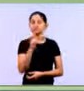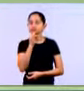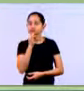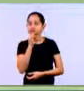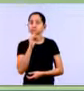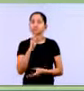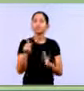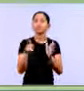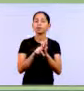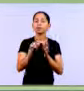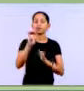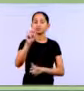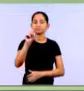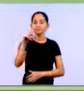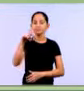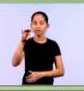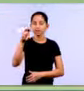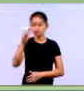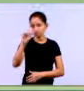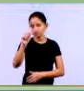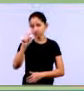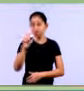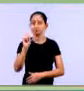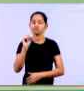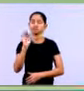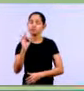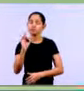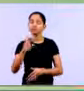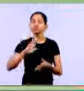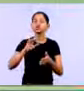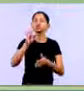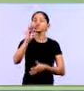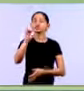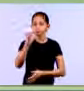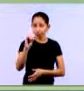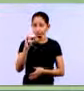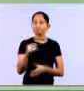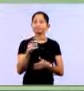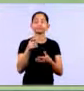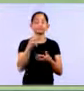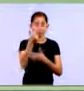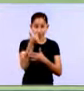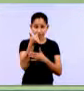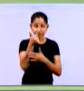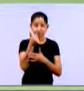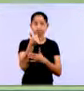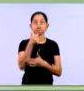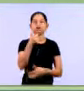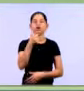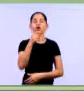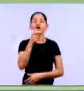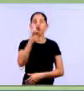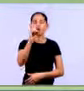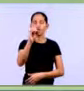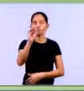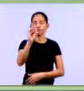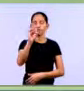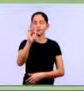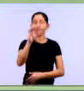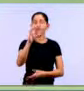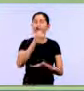as espécies de lançamento, professor Cristiano? Olha aí, professora. É a de ofício, artigo 149, a